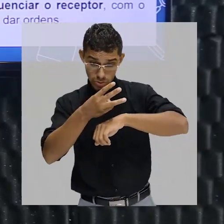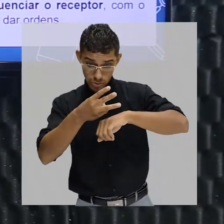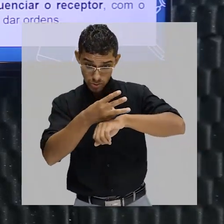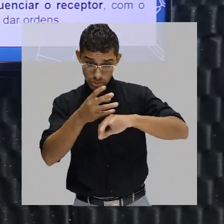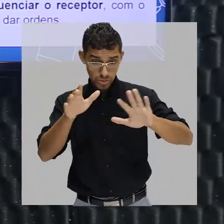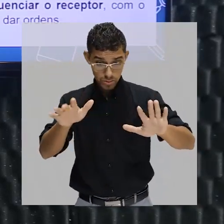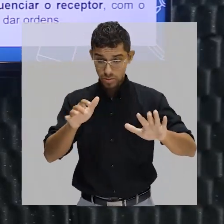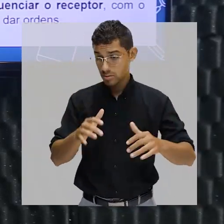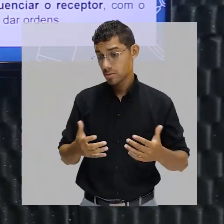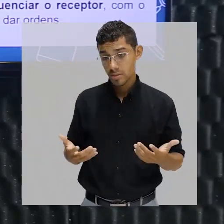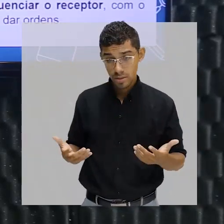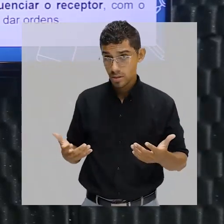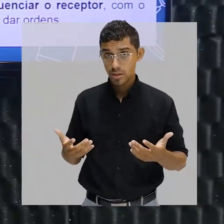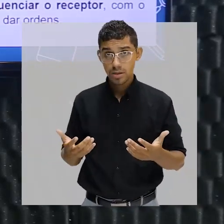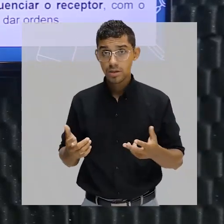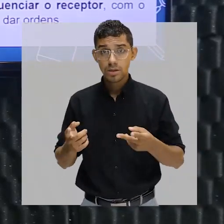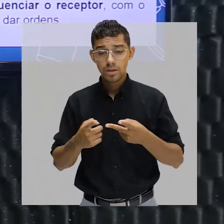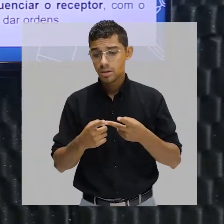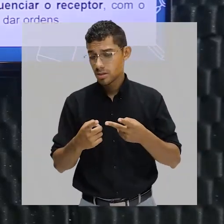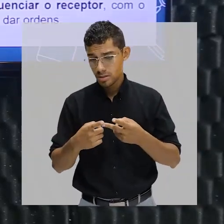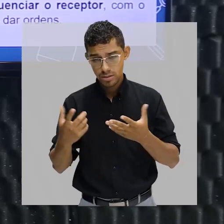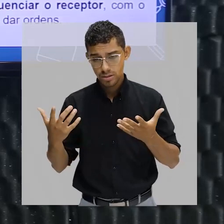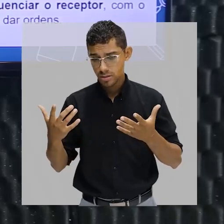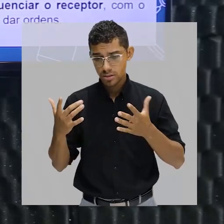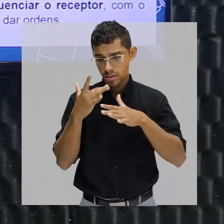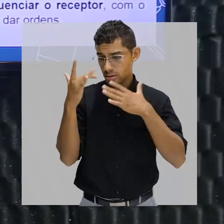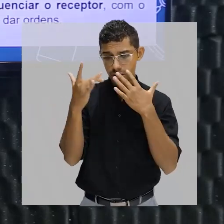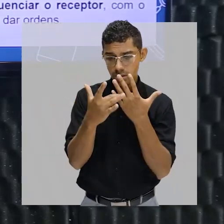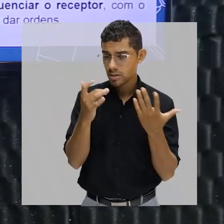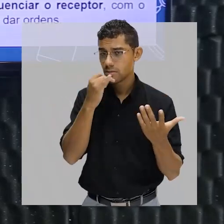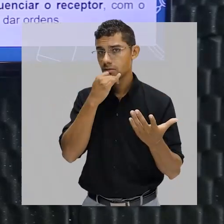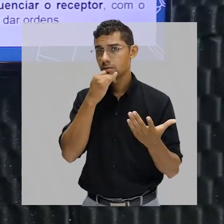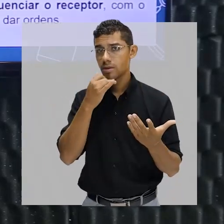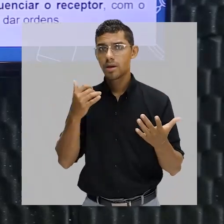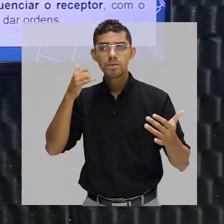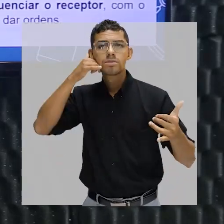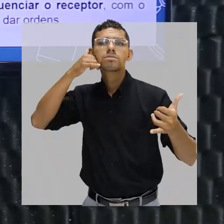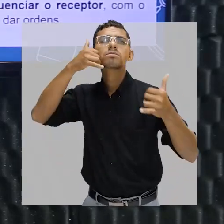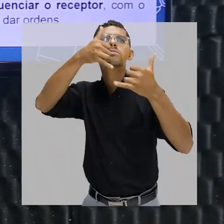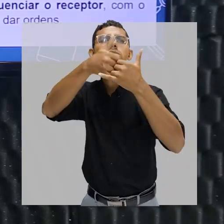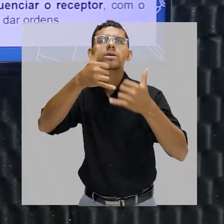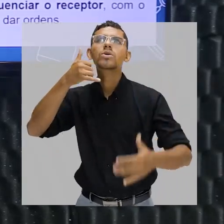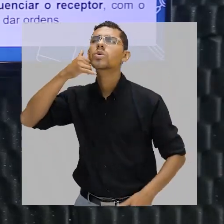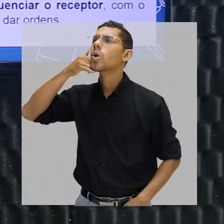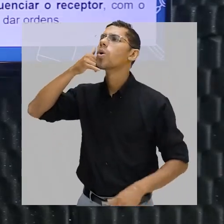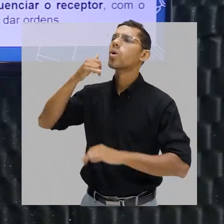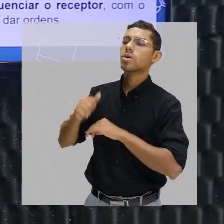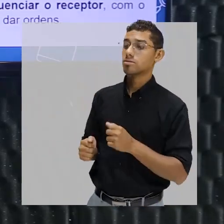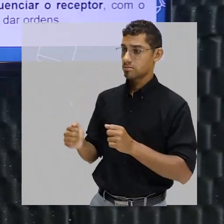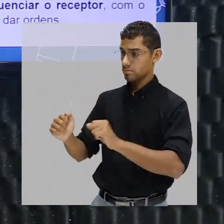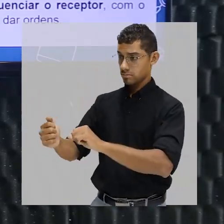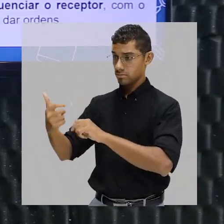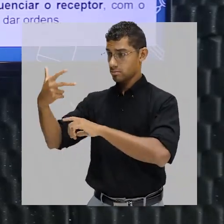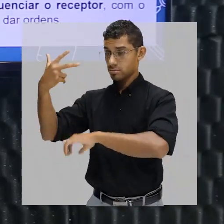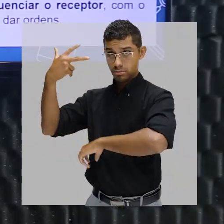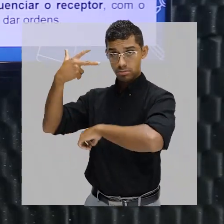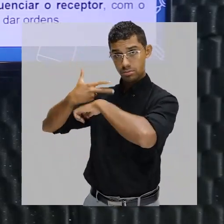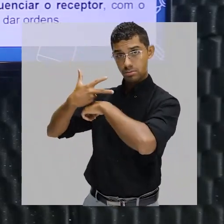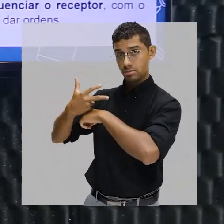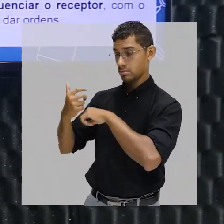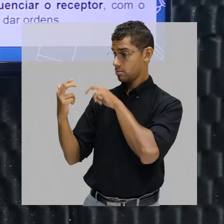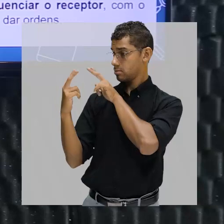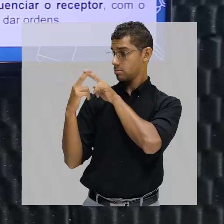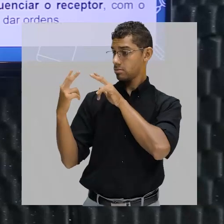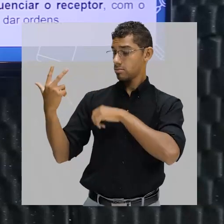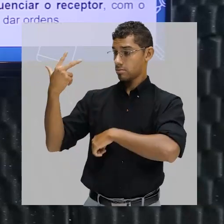né, celular, via telefone convencional. Quando alguém liga para você, quando você atende, você vai falar normalmente. Eu falo